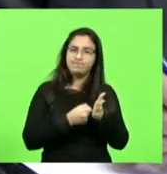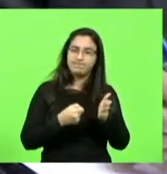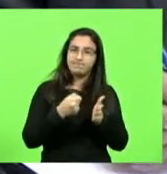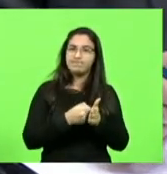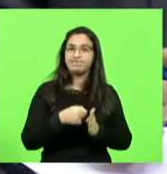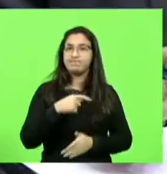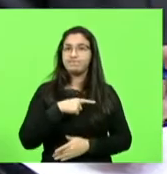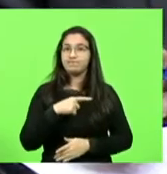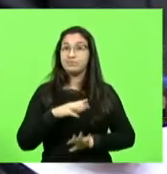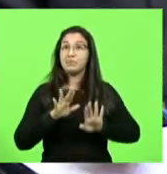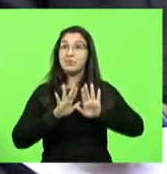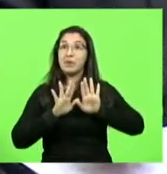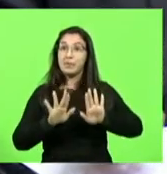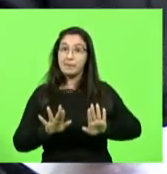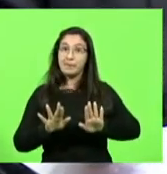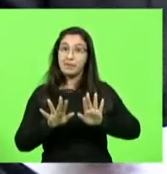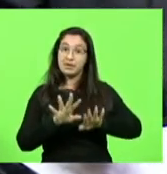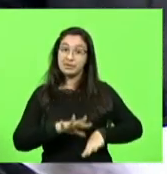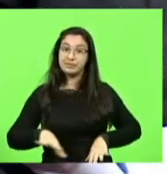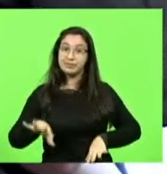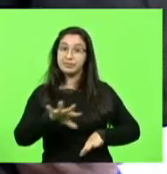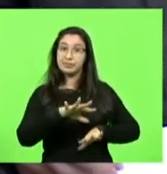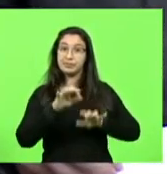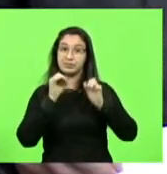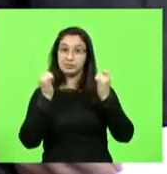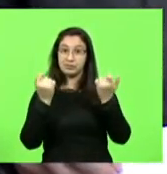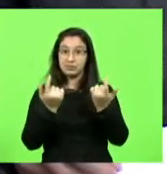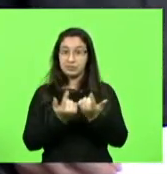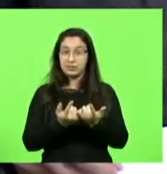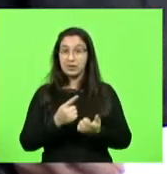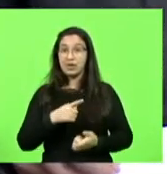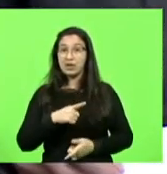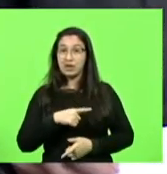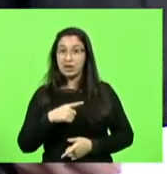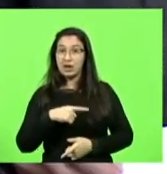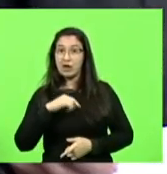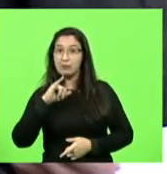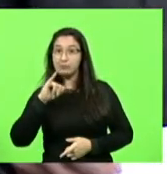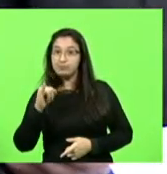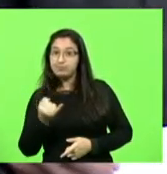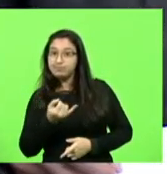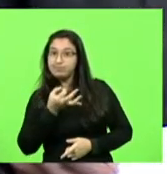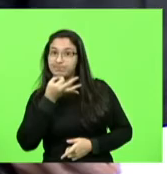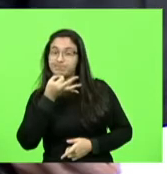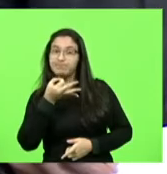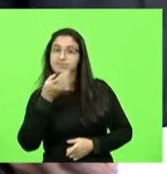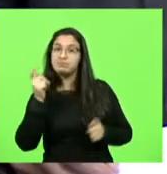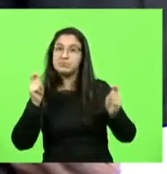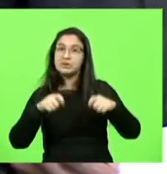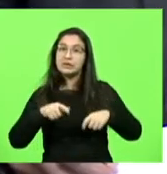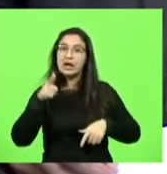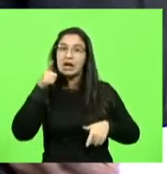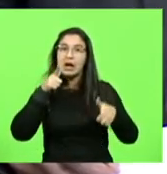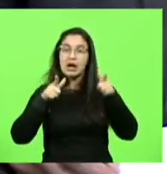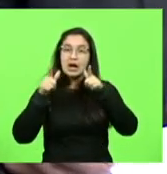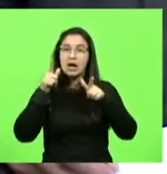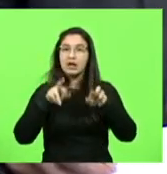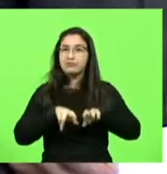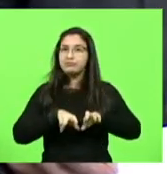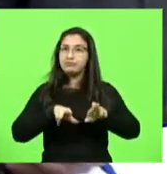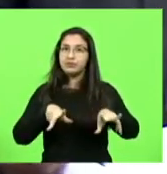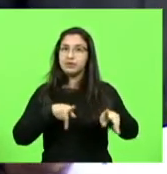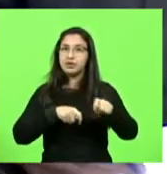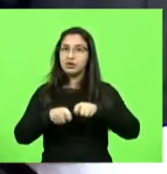mas o Parlamento Catarinense tem uma oportunidade hoje. Uma oportunidade num momento diferente, né, da economia, onde nós estamos